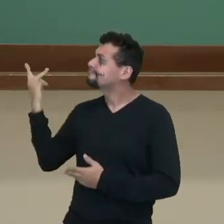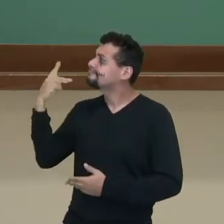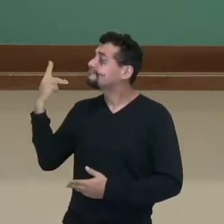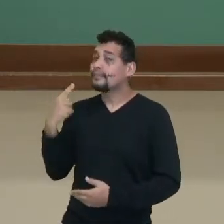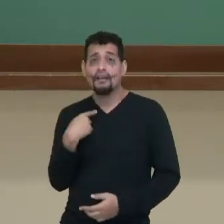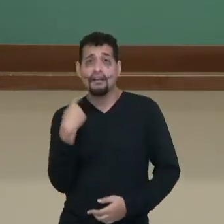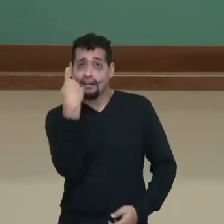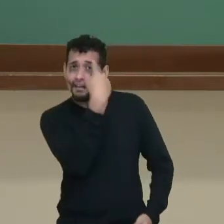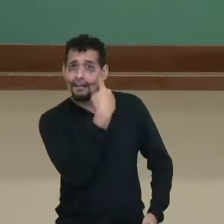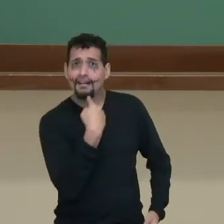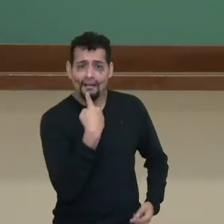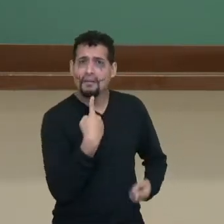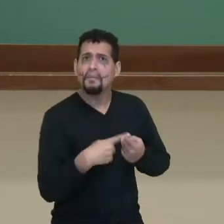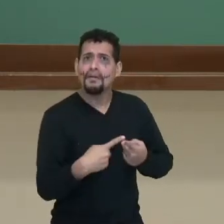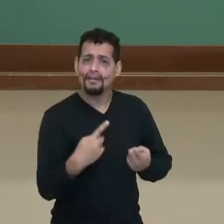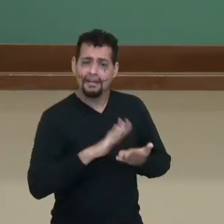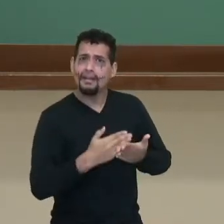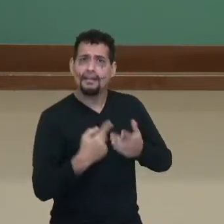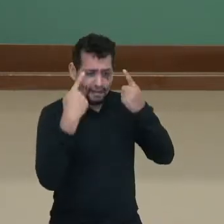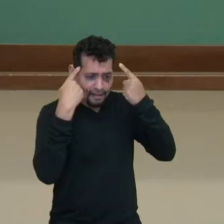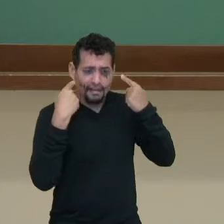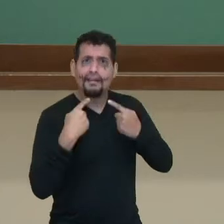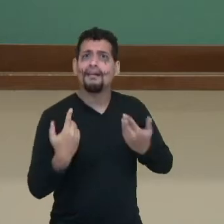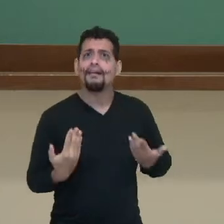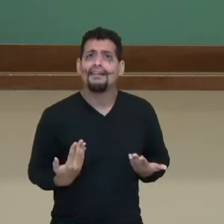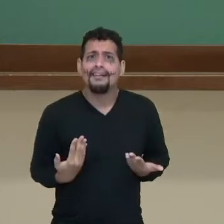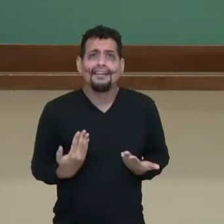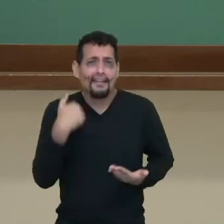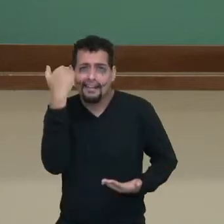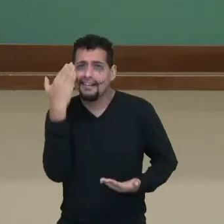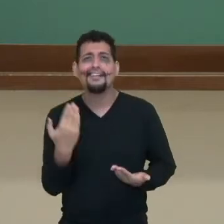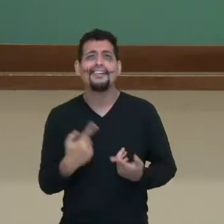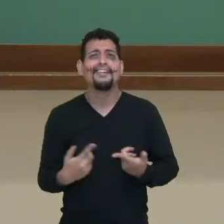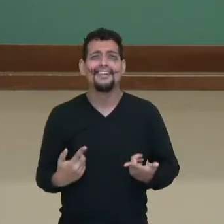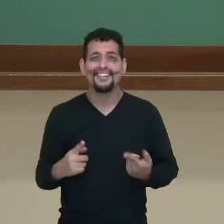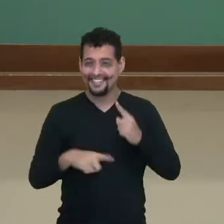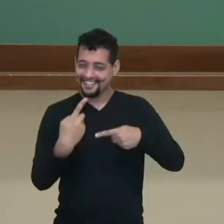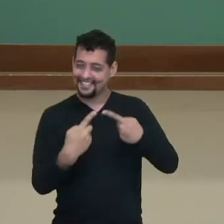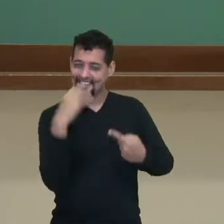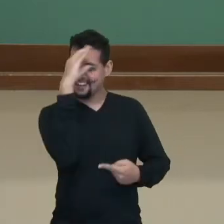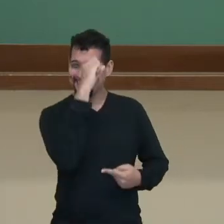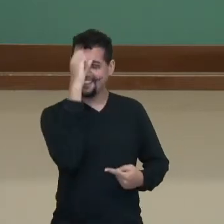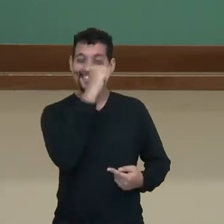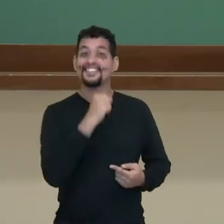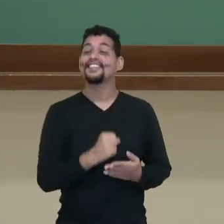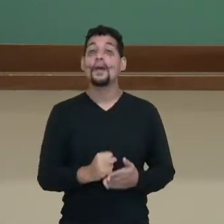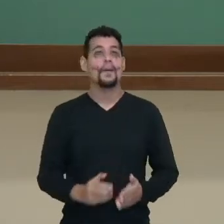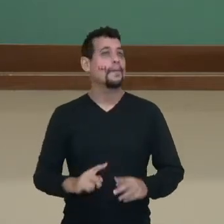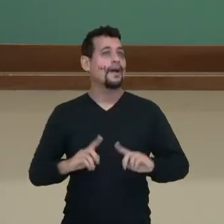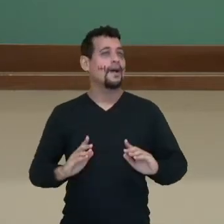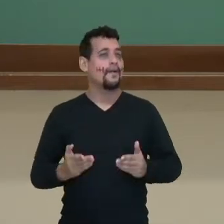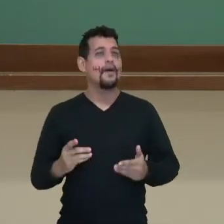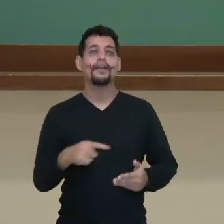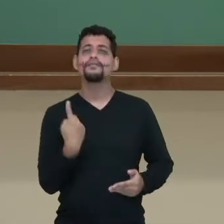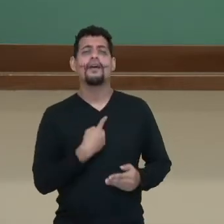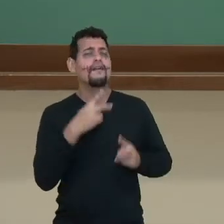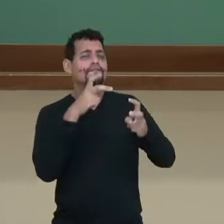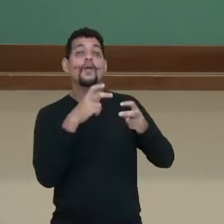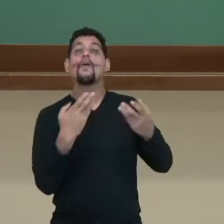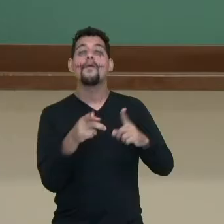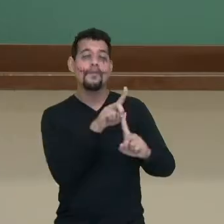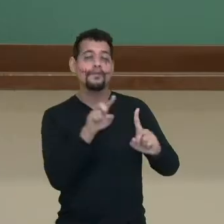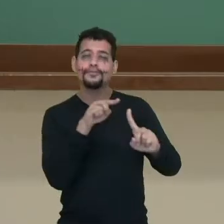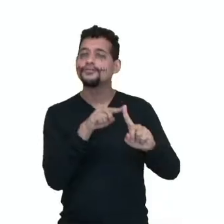o Kelvin está. Por que será? Vamos saber. E agora, vamos ver os objetivos da